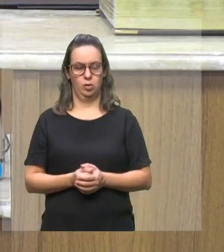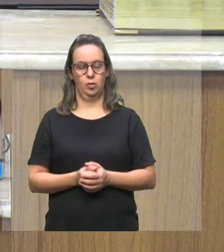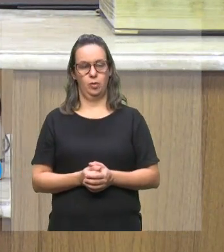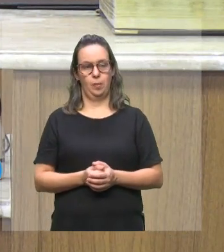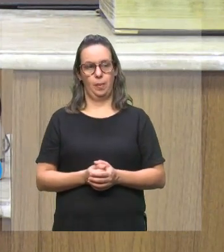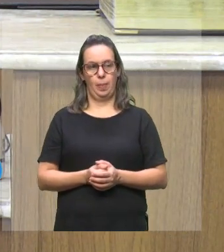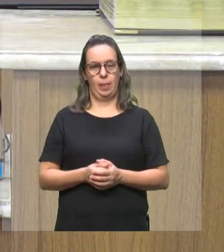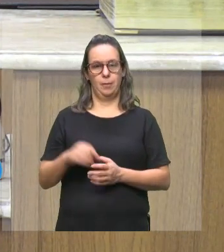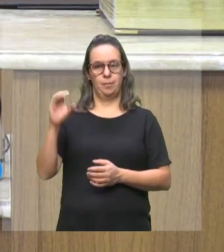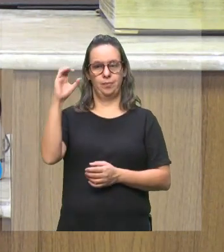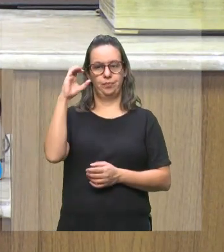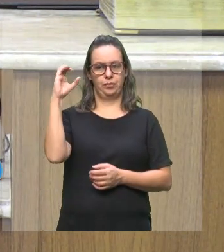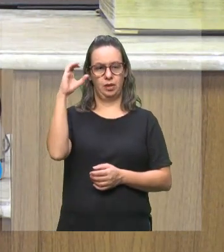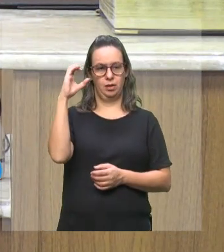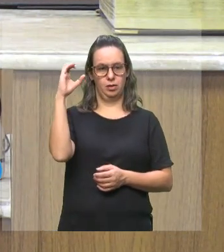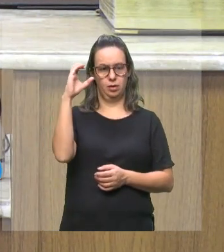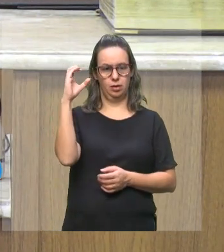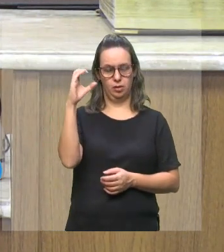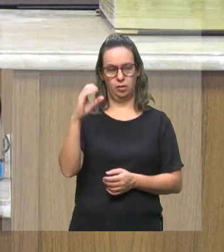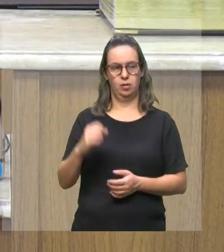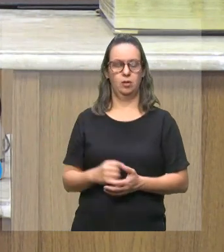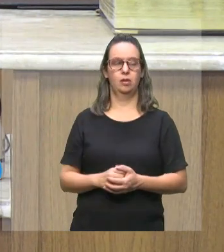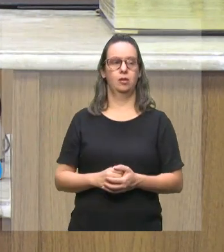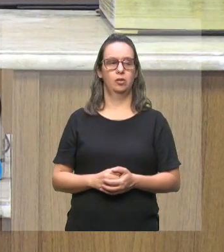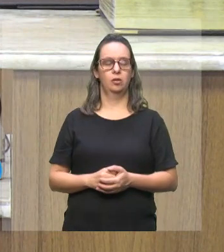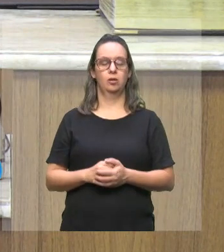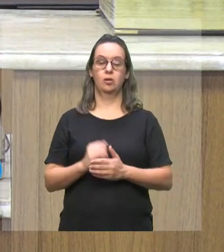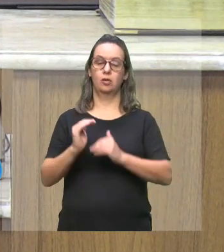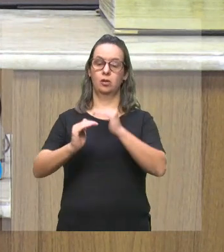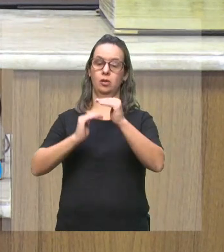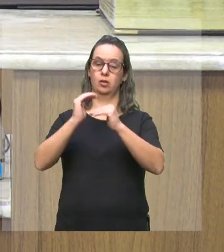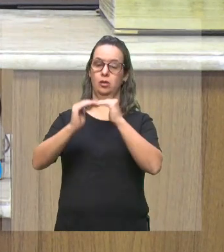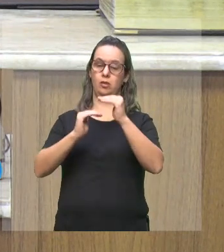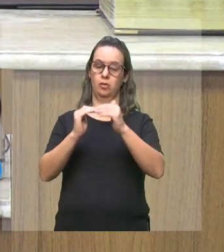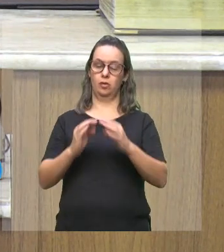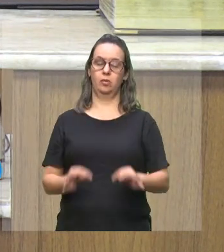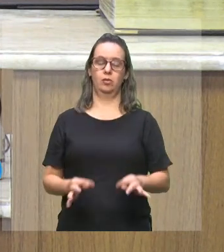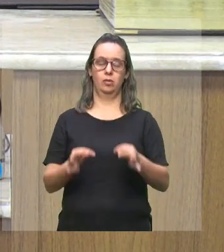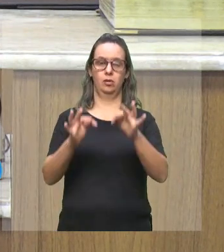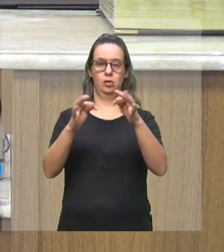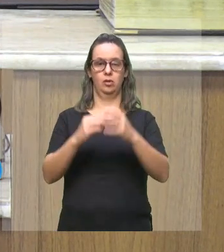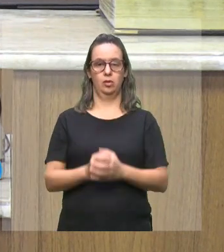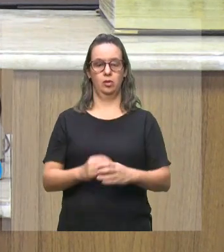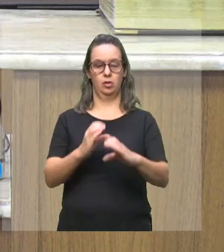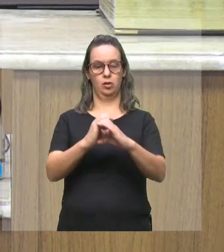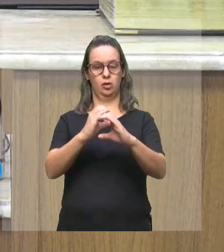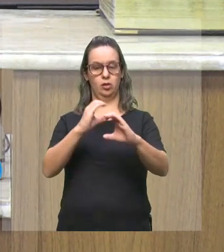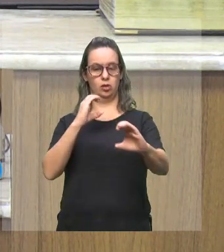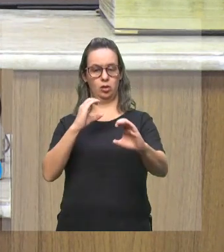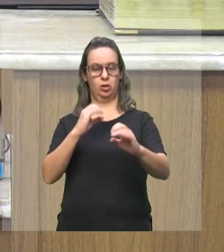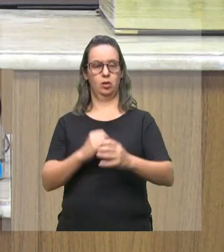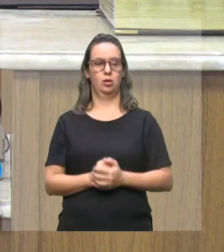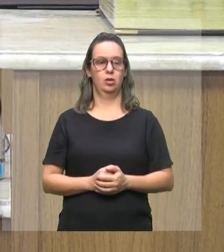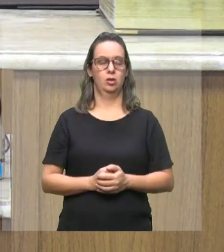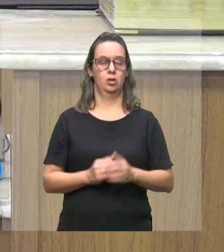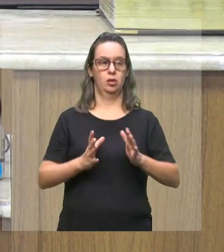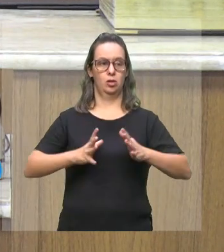científica e tecnológica, desenvolvimento tecnológico, engenharia não rotineira e